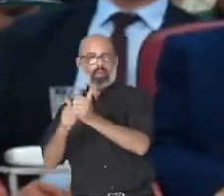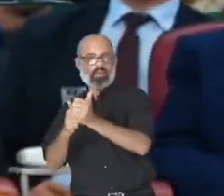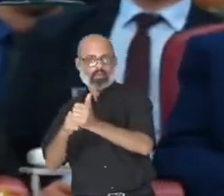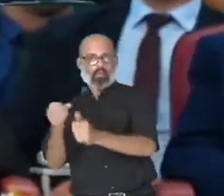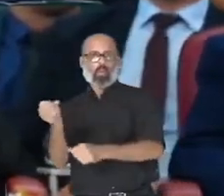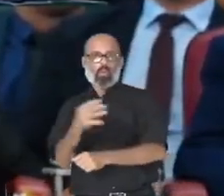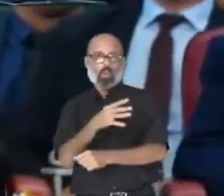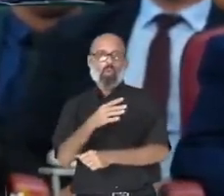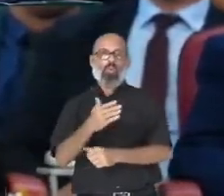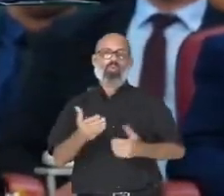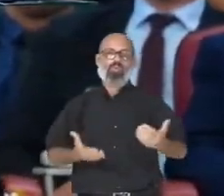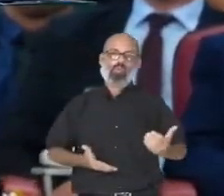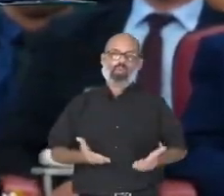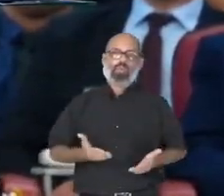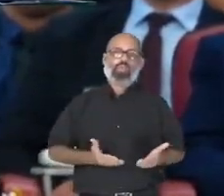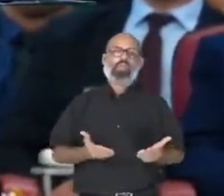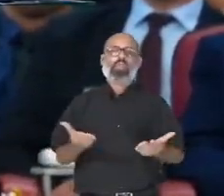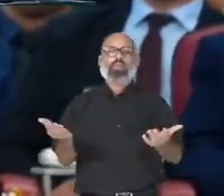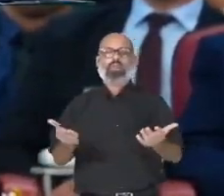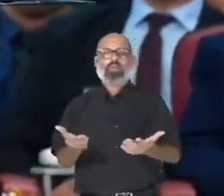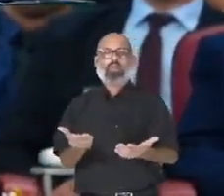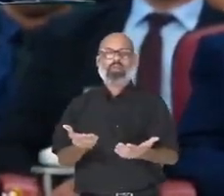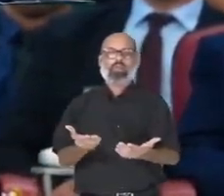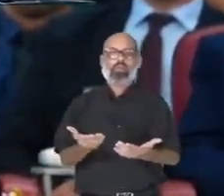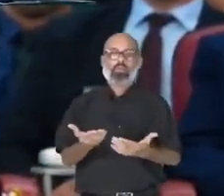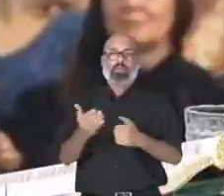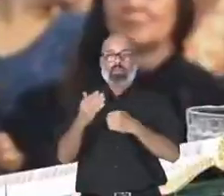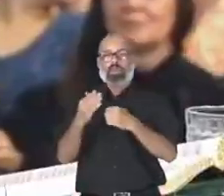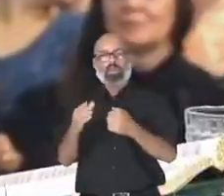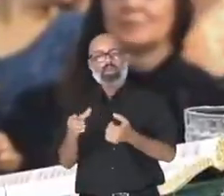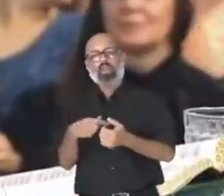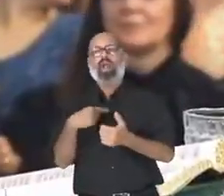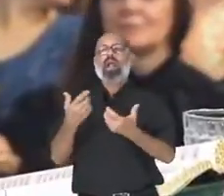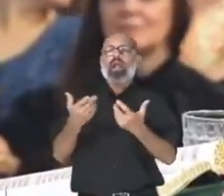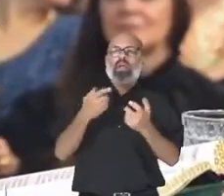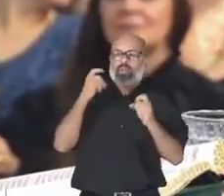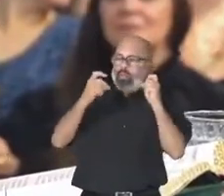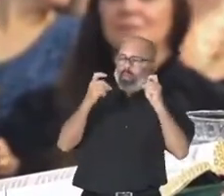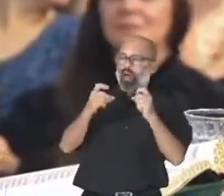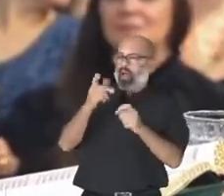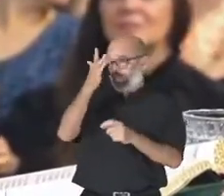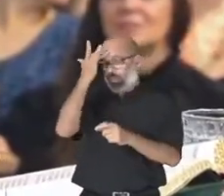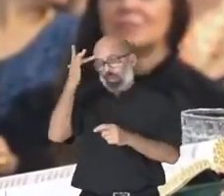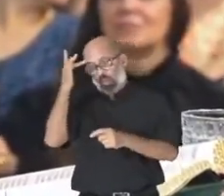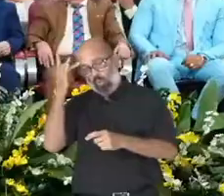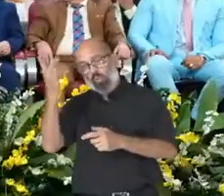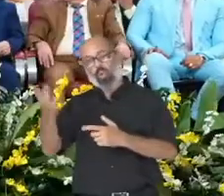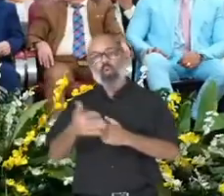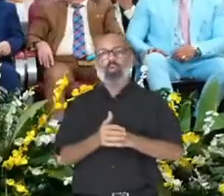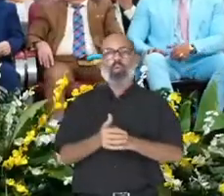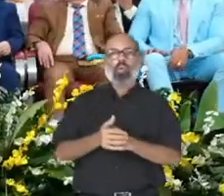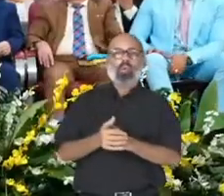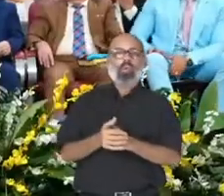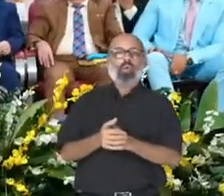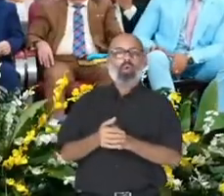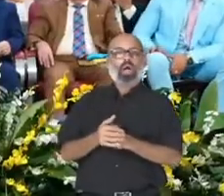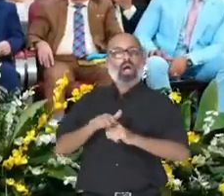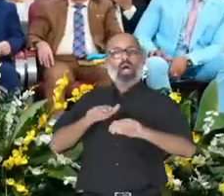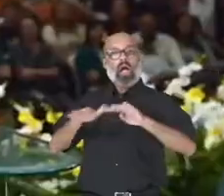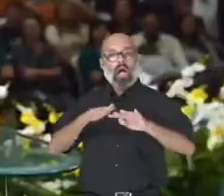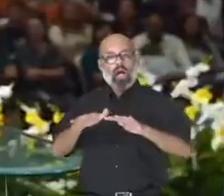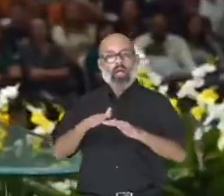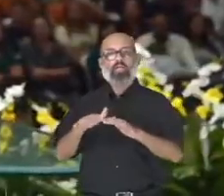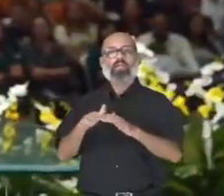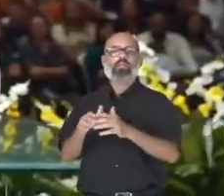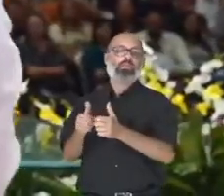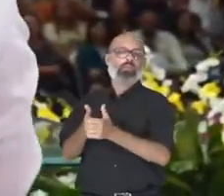crente. Quando você é novo convertido, você se apega a sinais, se apega a pessoas. Você se apega a ritmos, a dogmas,